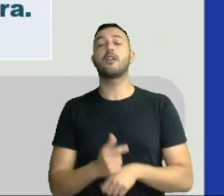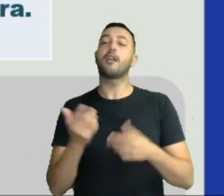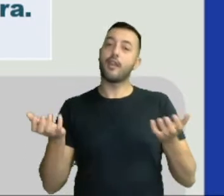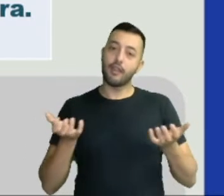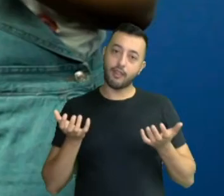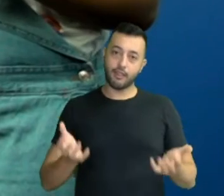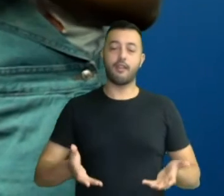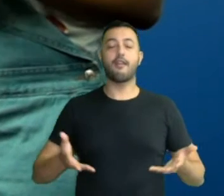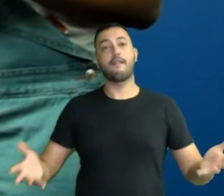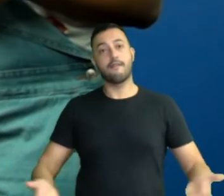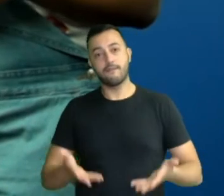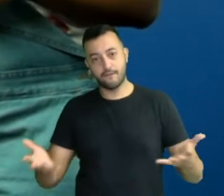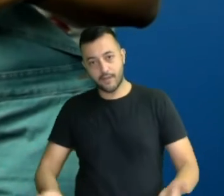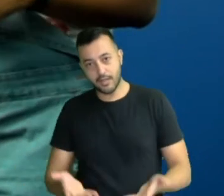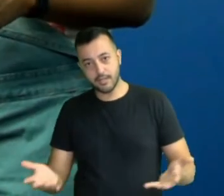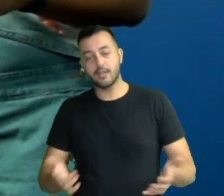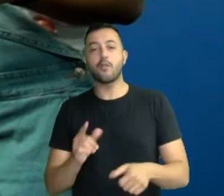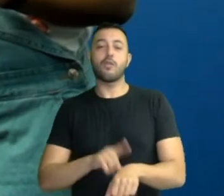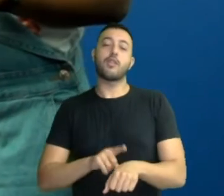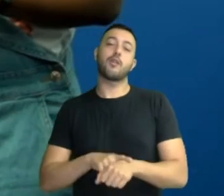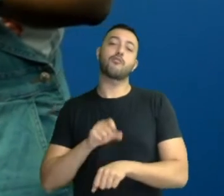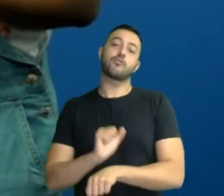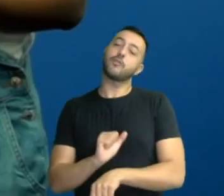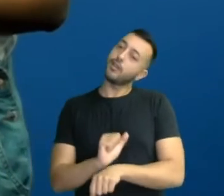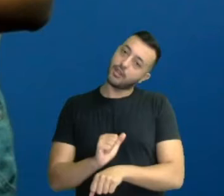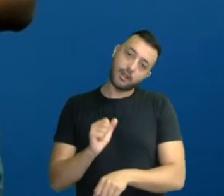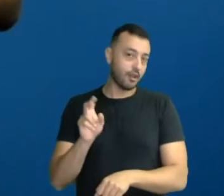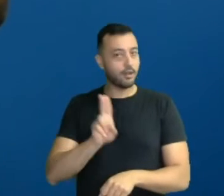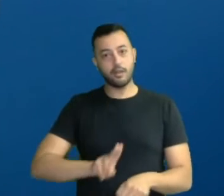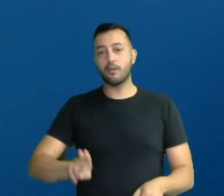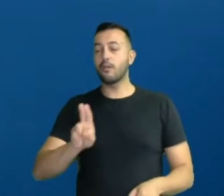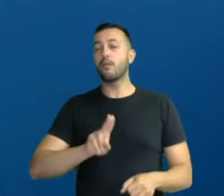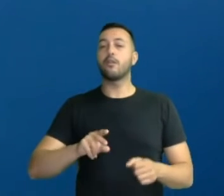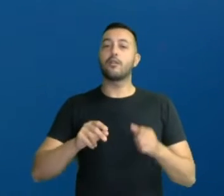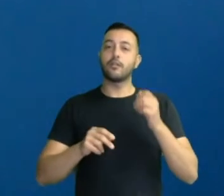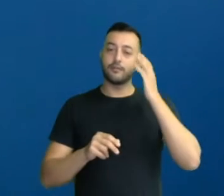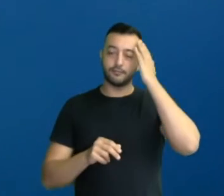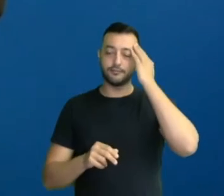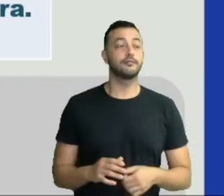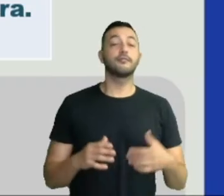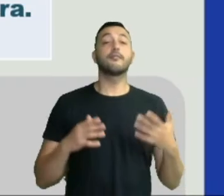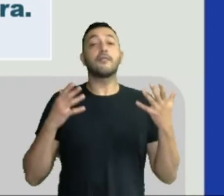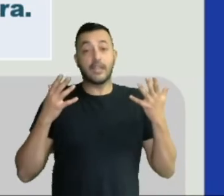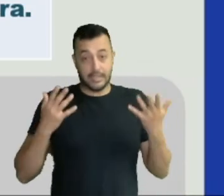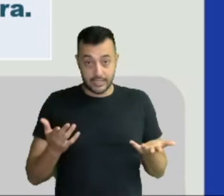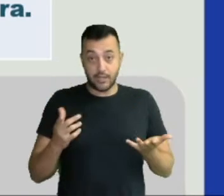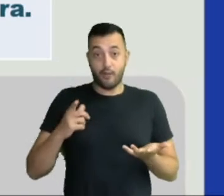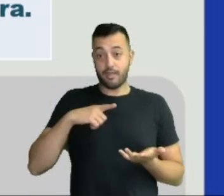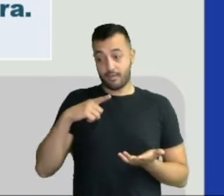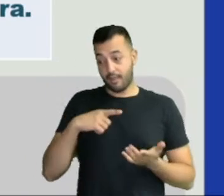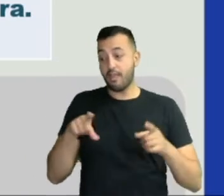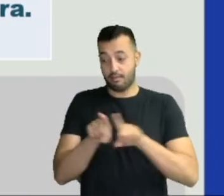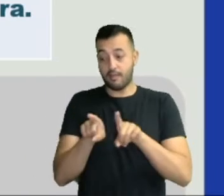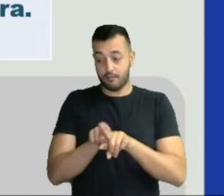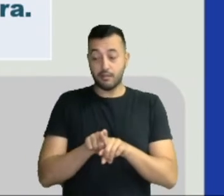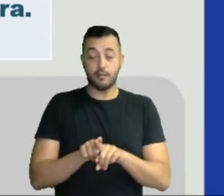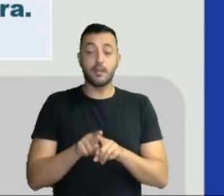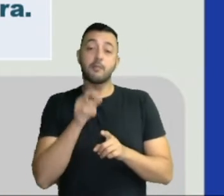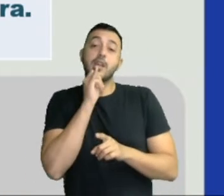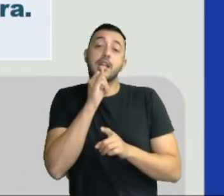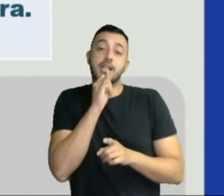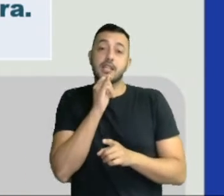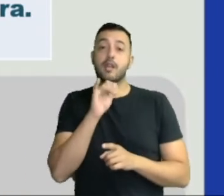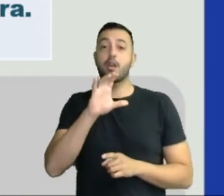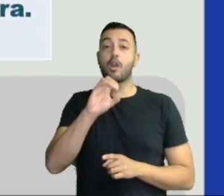dar ênfase nesse tempo que eu esperei. Eu uso o verbo na sua forma pronominal. A gente tem aqui também um exemplo do